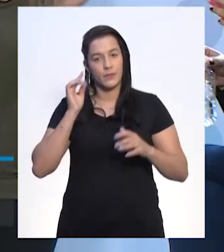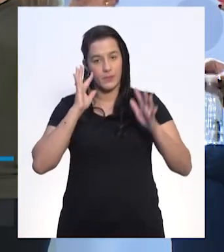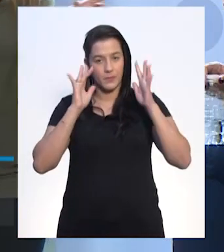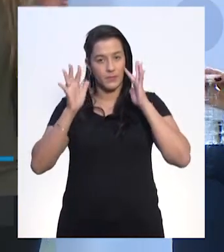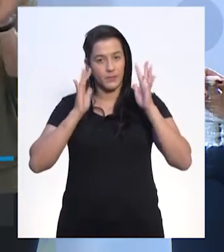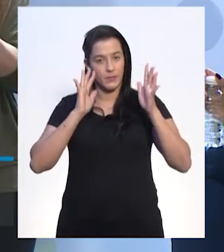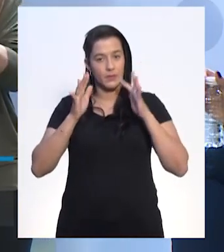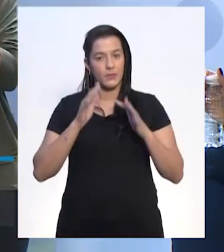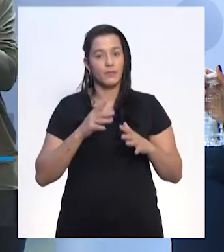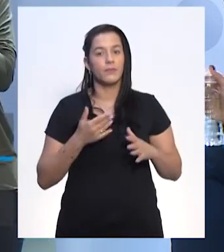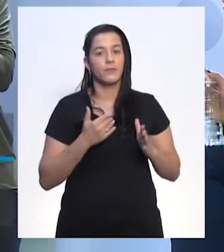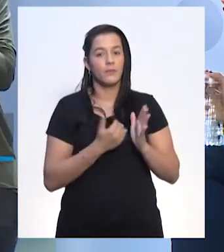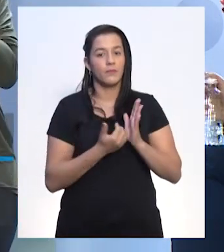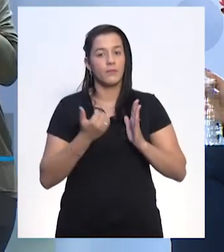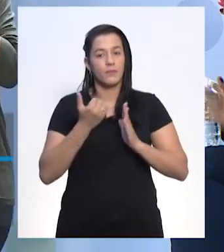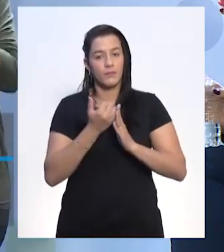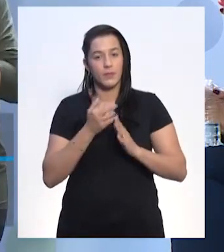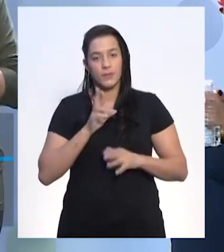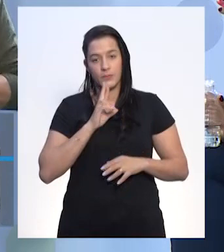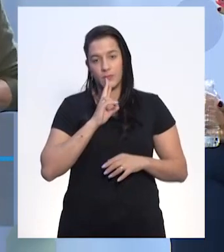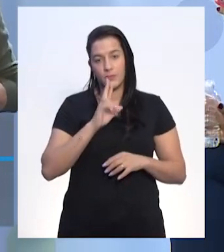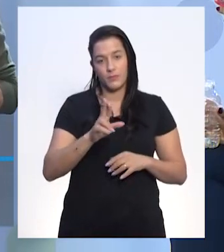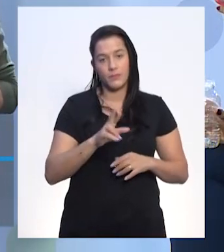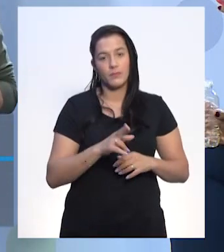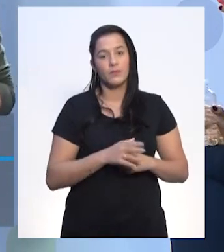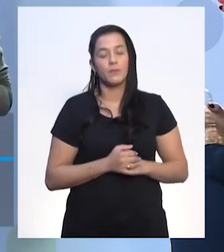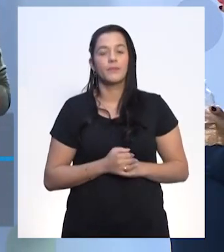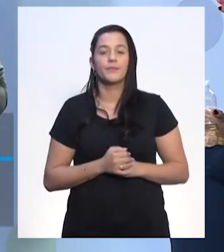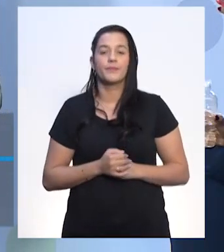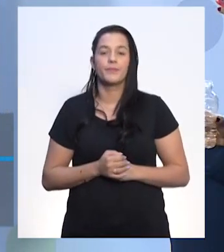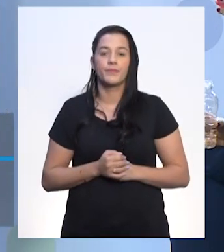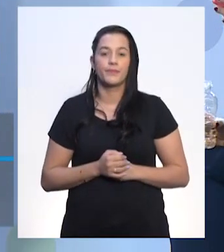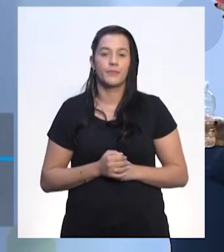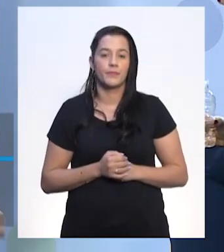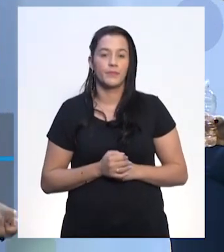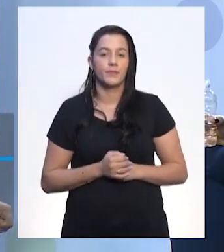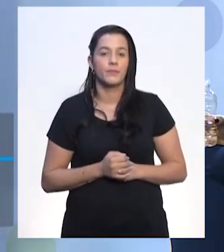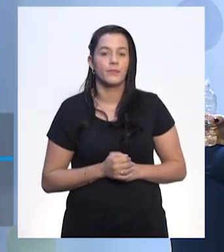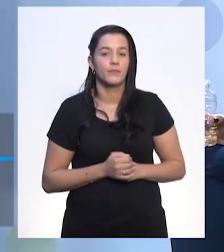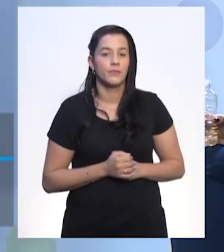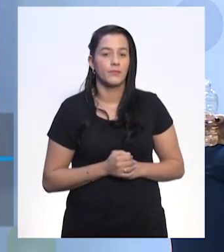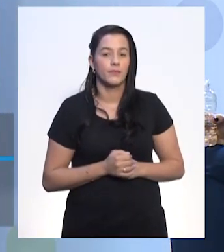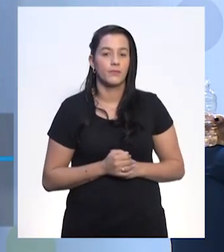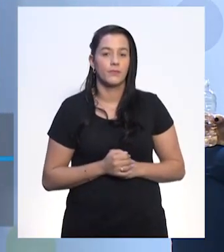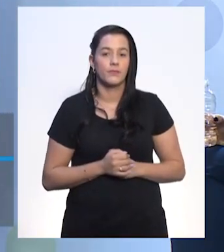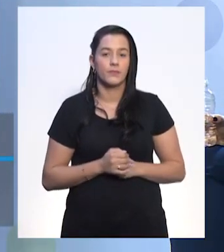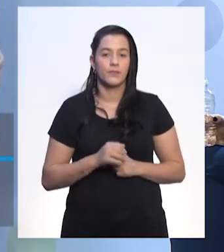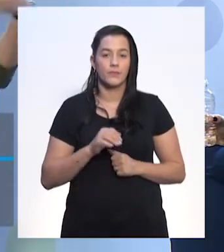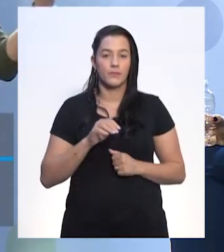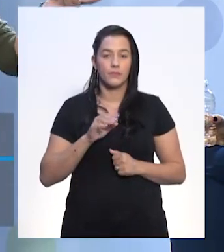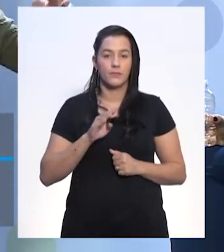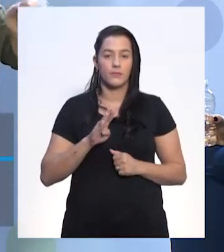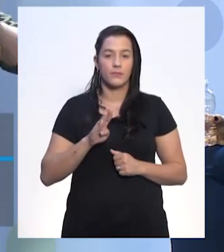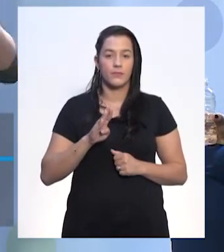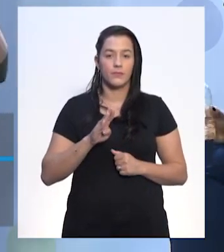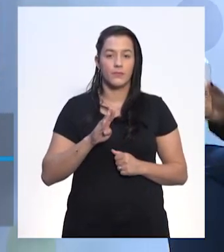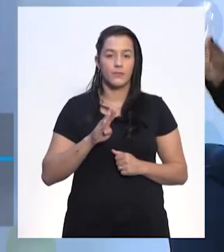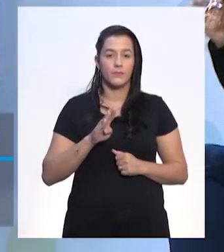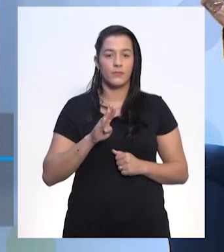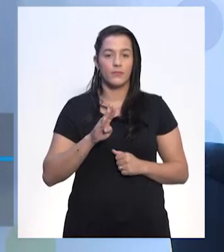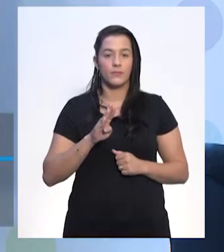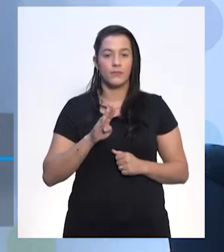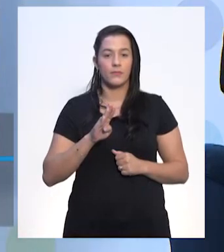pessoas podem dar mais que uma resposta quando a gente vai pensar em uma tabela. O Brian.